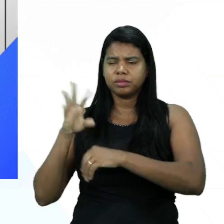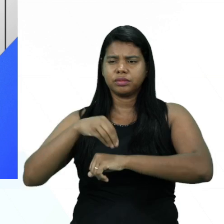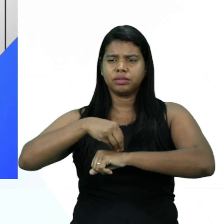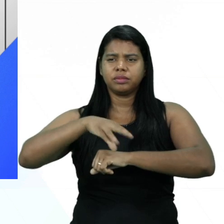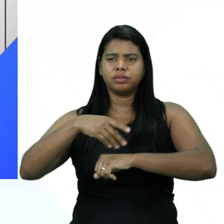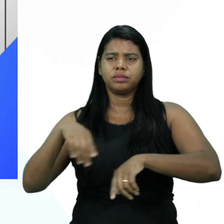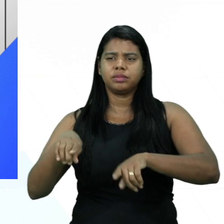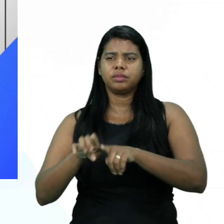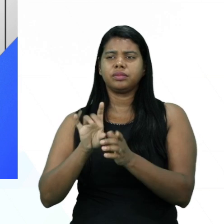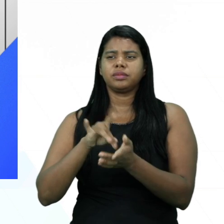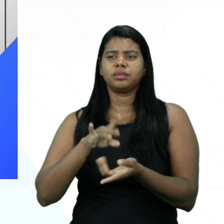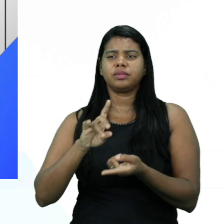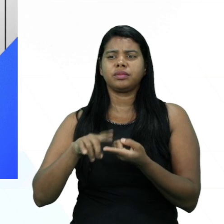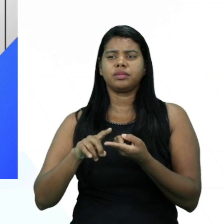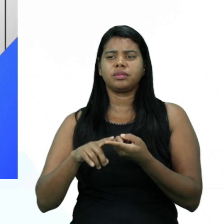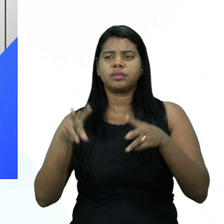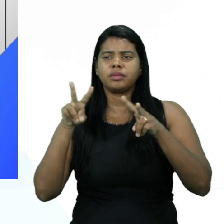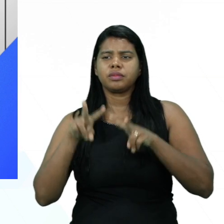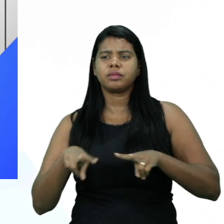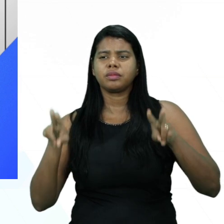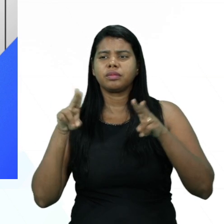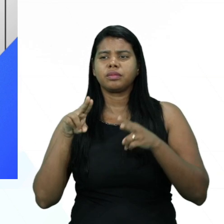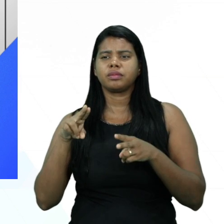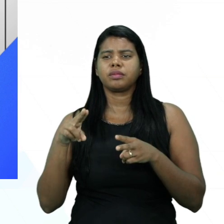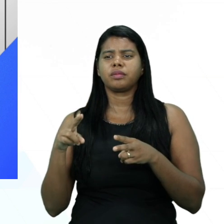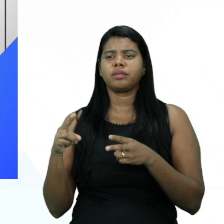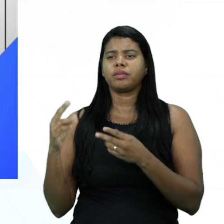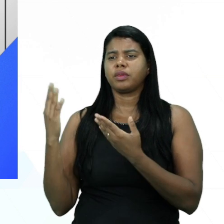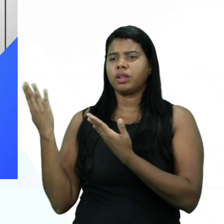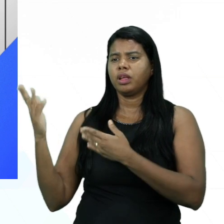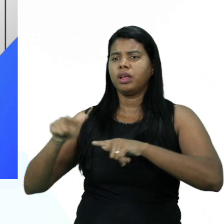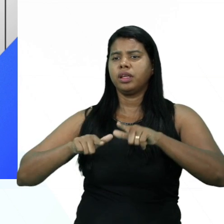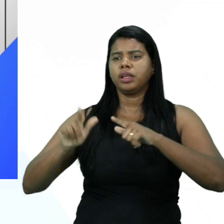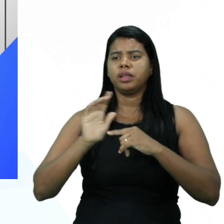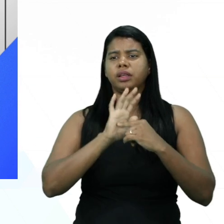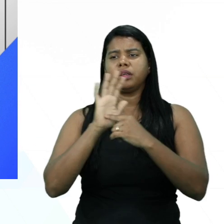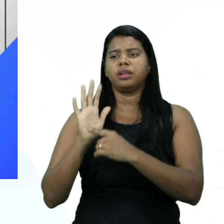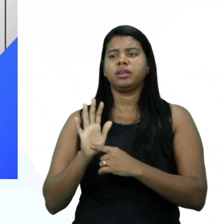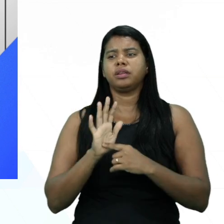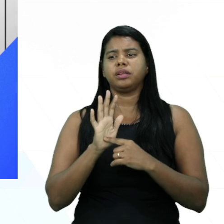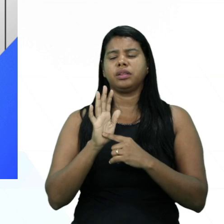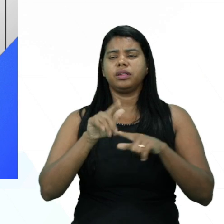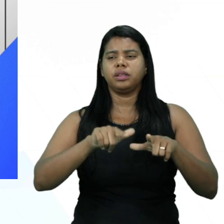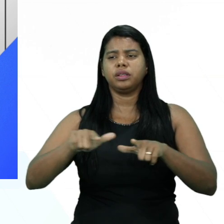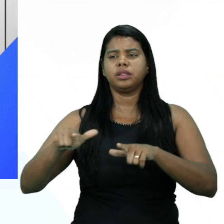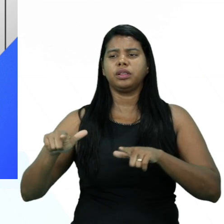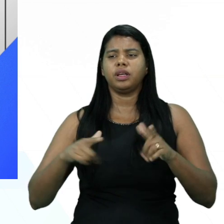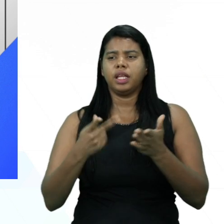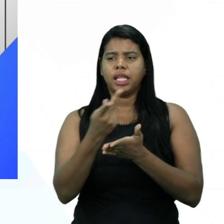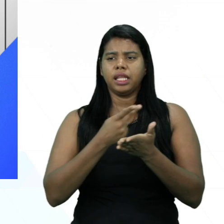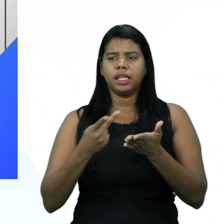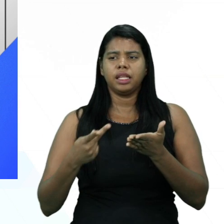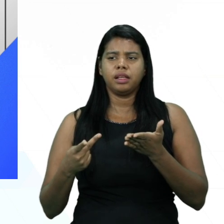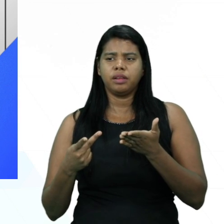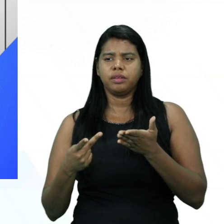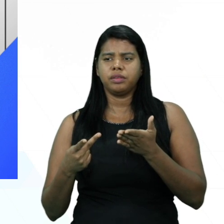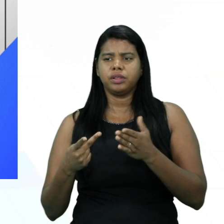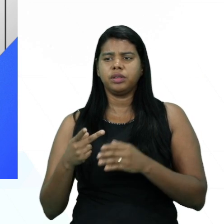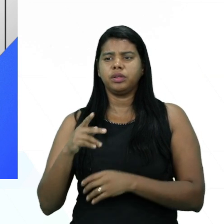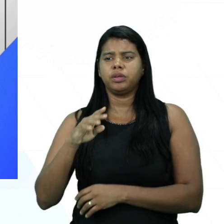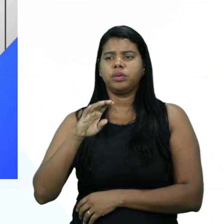equilibrada de elementos visuais em uma página ou espaço de trabalho. Na figura da esquerda há um